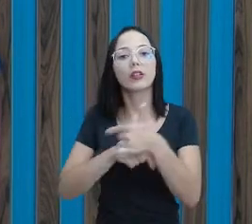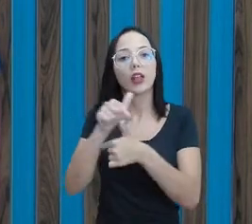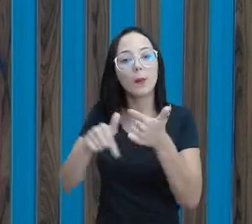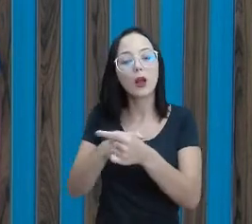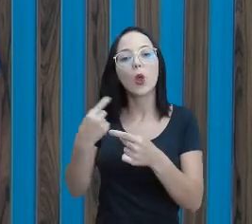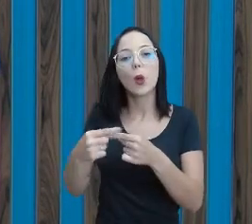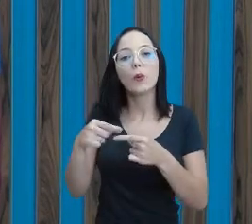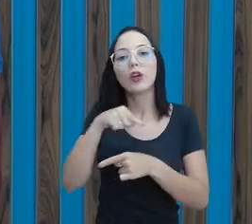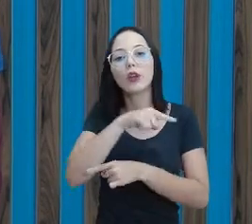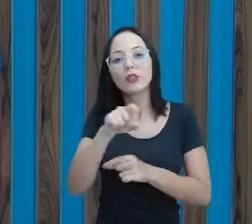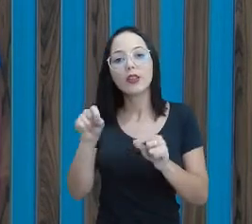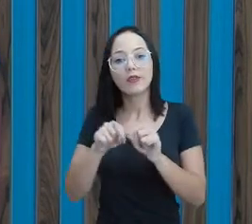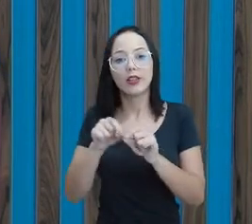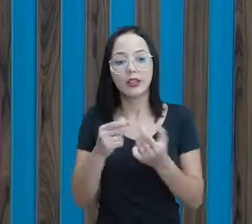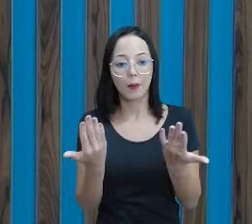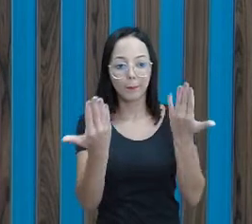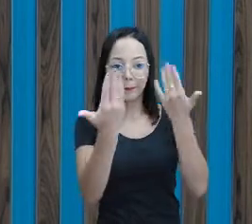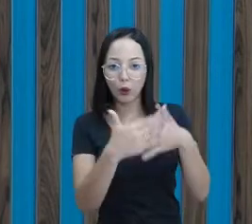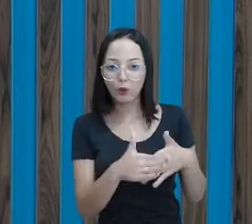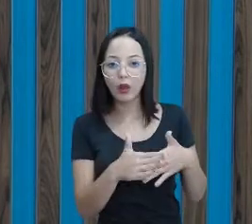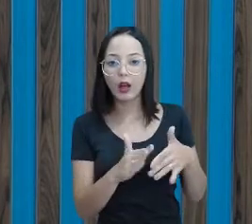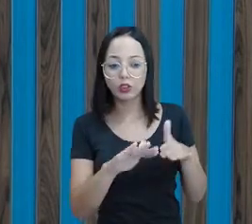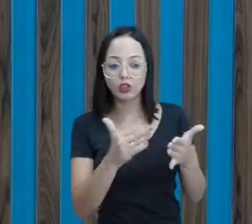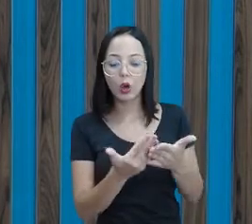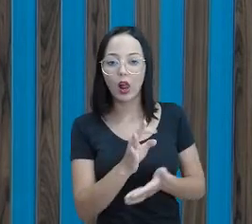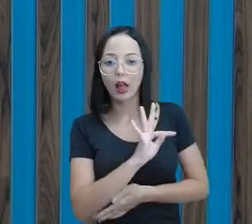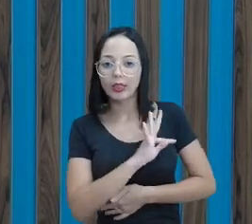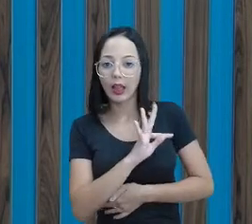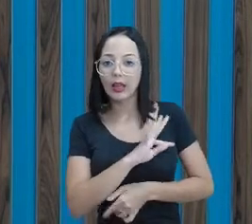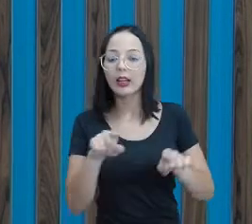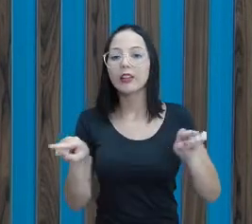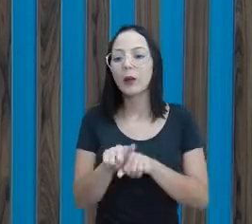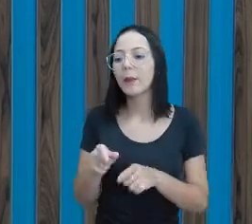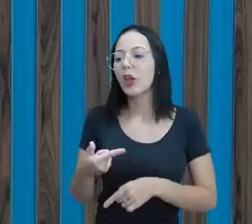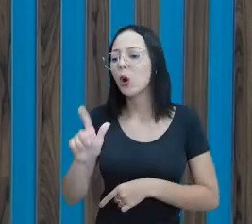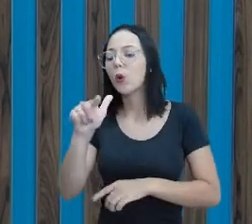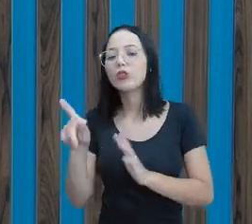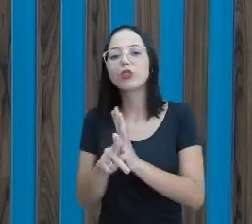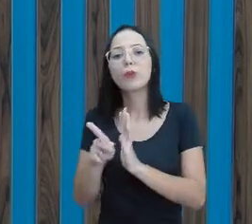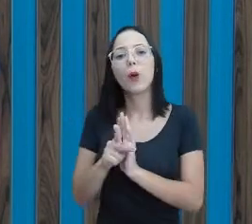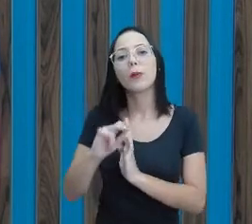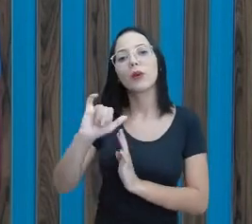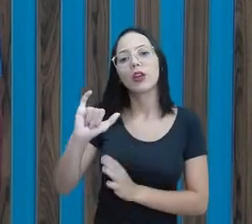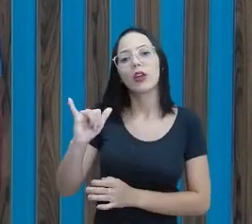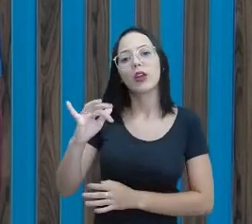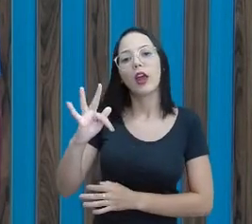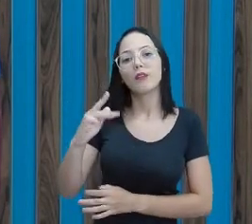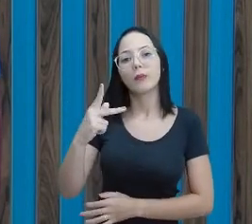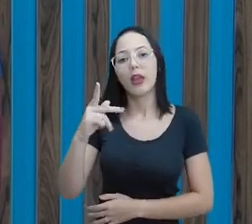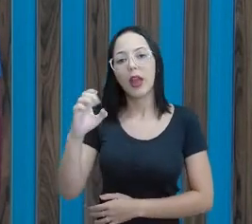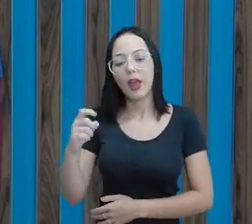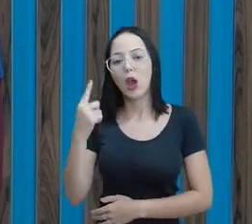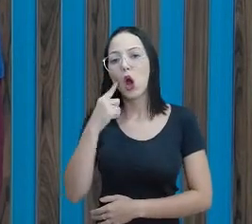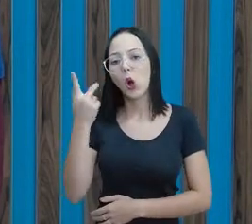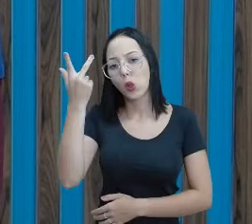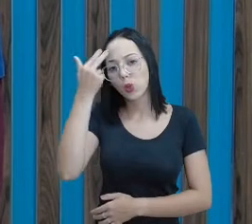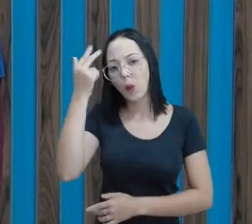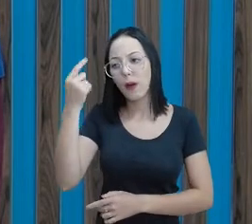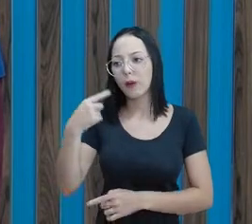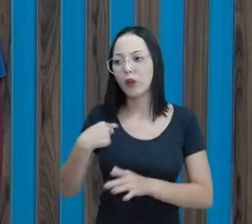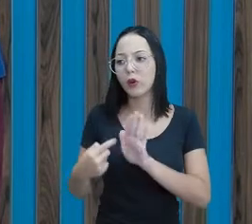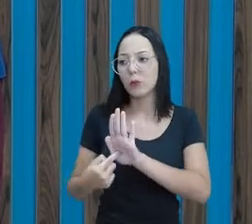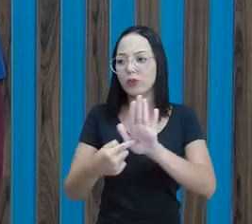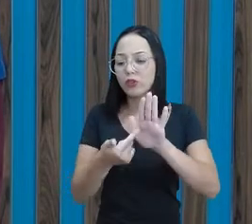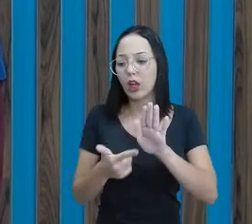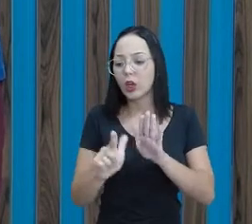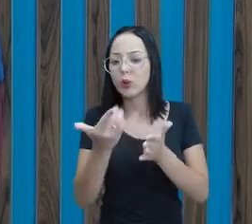vocês vão fazer prova para a escola técnica e alguns vão fazer prova para o IF. No IF é comum, eu vou mostrar na próxima aula umas